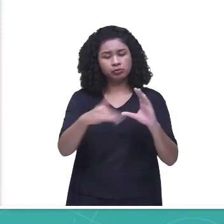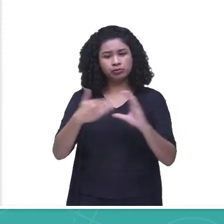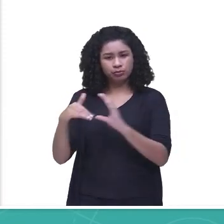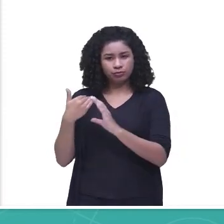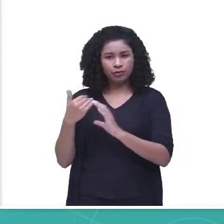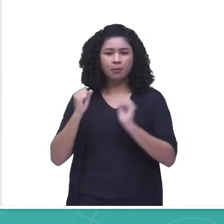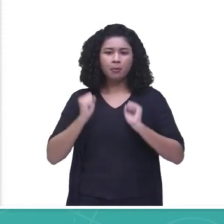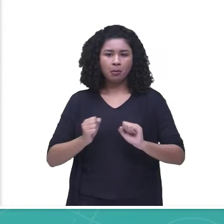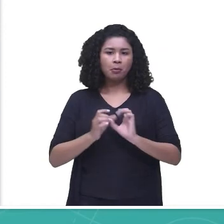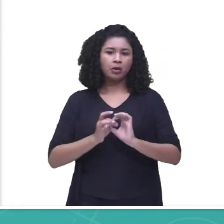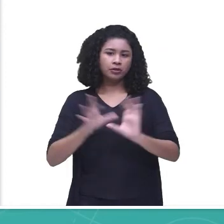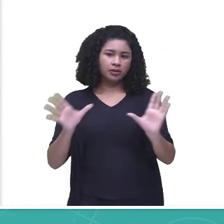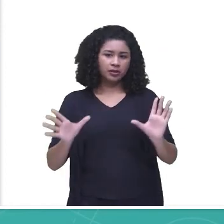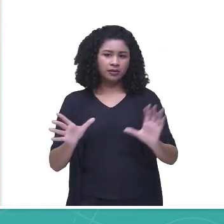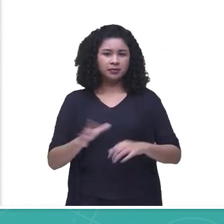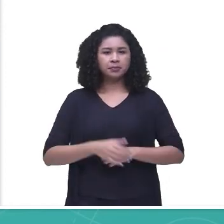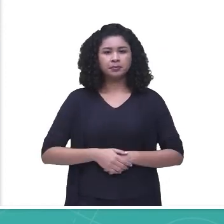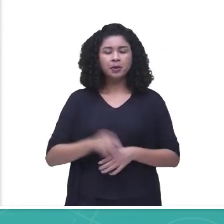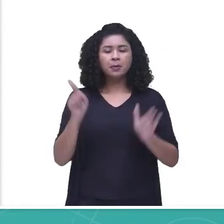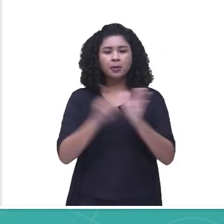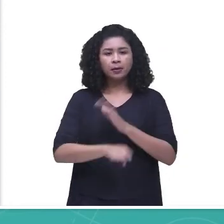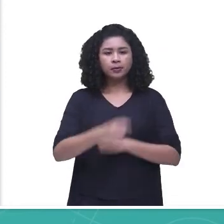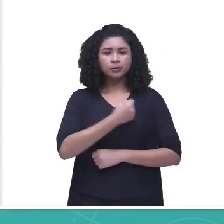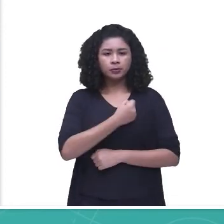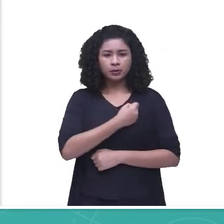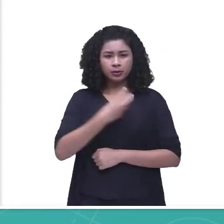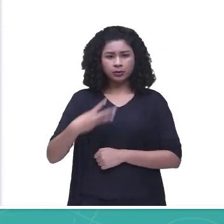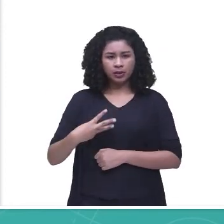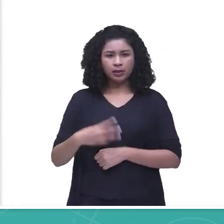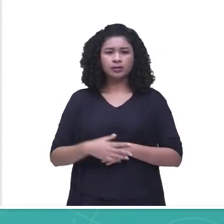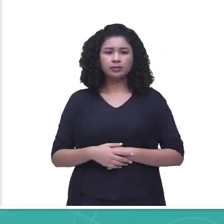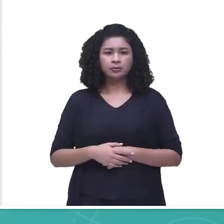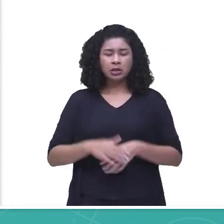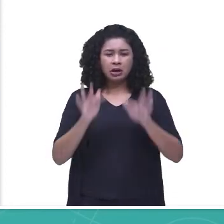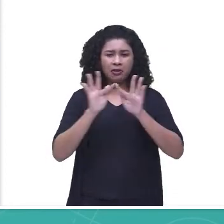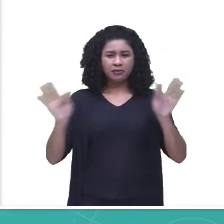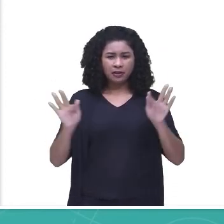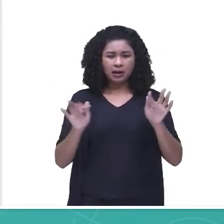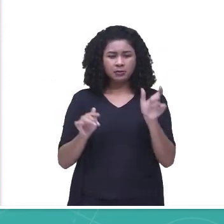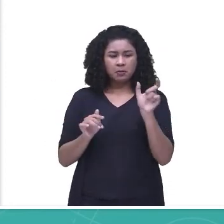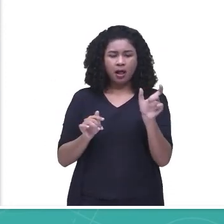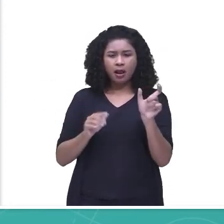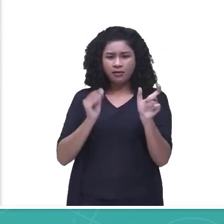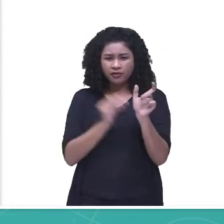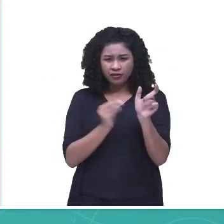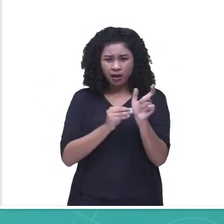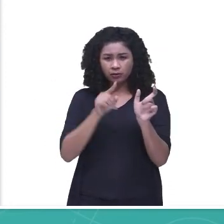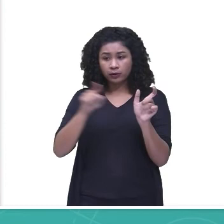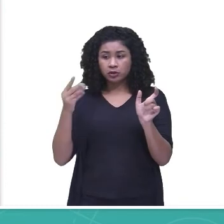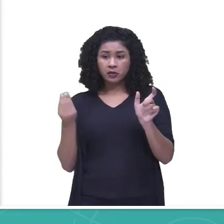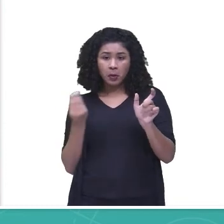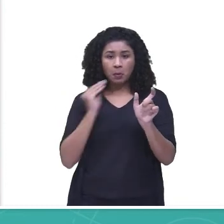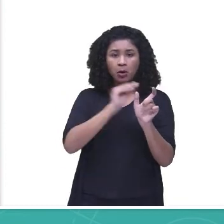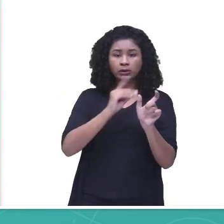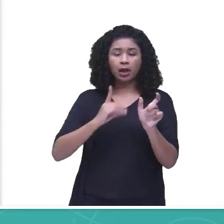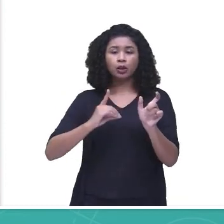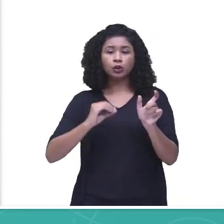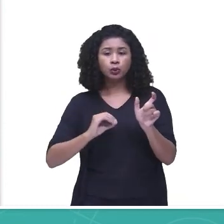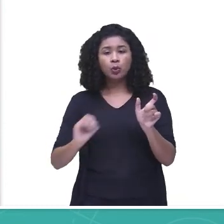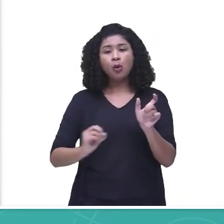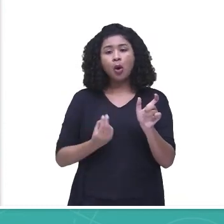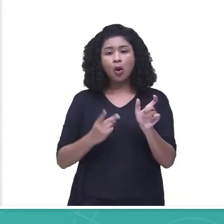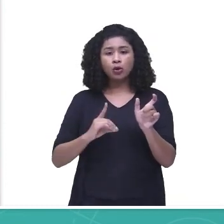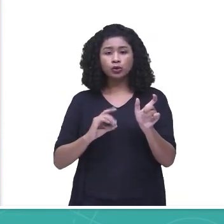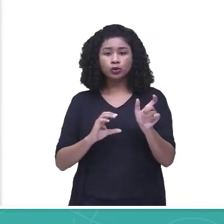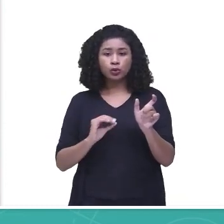questão. Complete com do or does para formar perguntas no Simple Present. Então, eu tenho ali, ó, na letra A